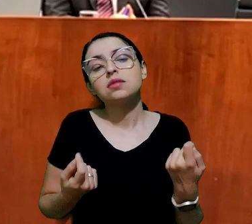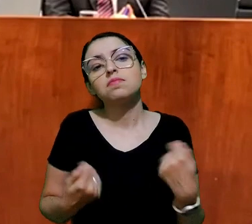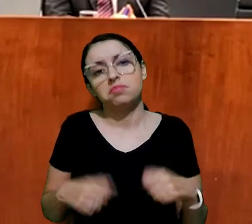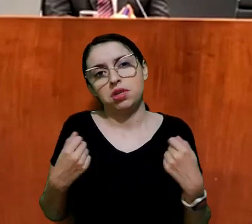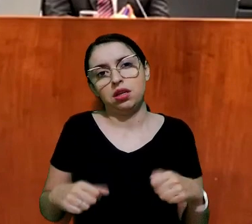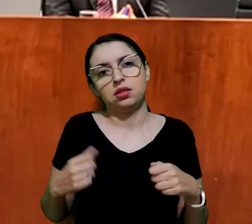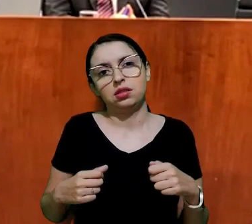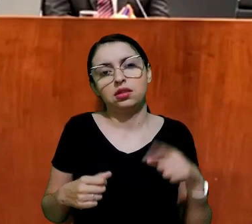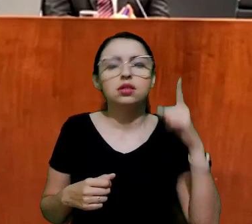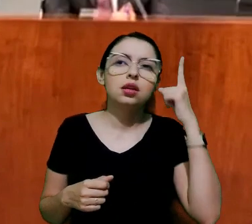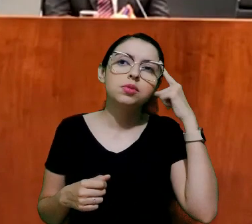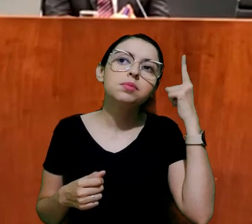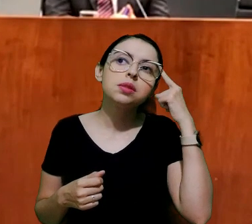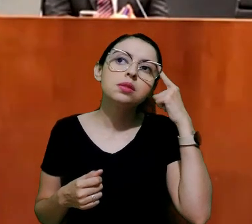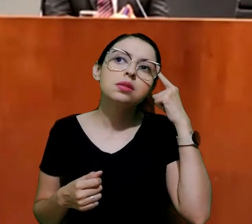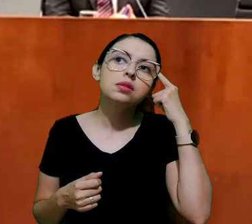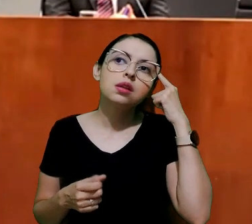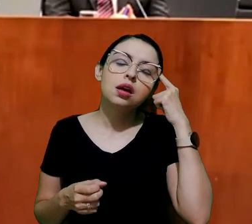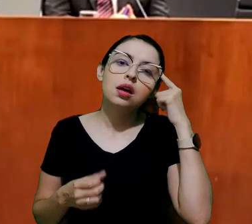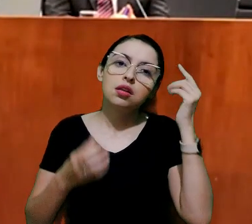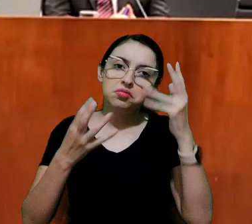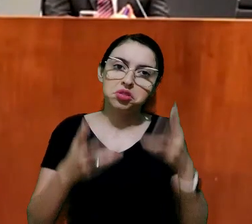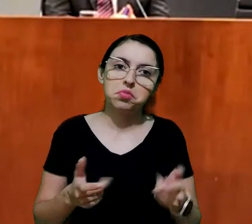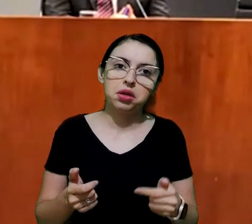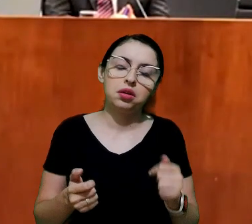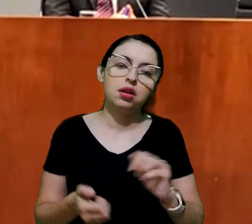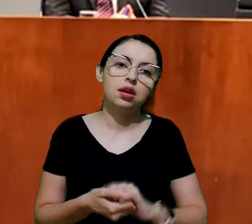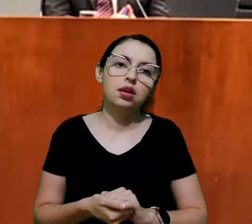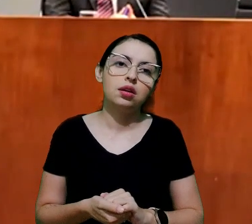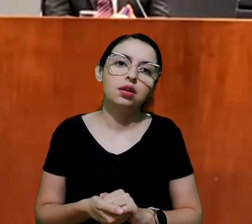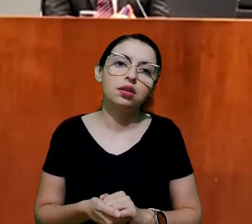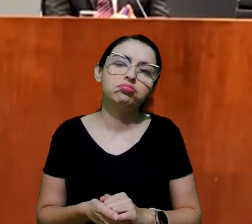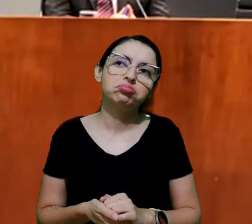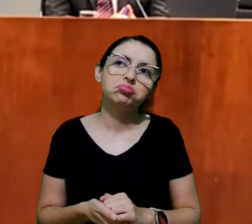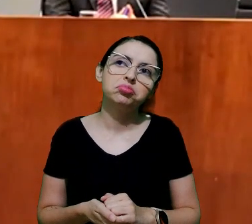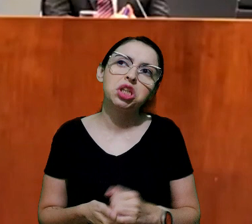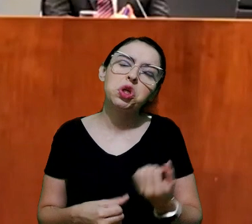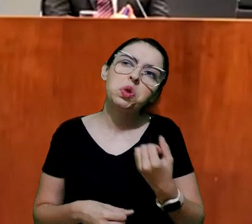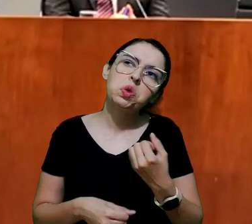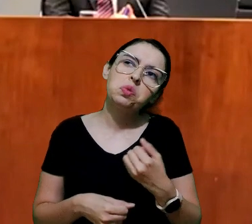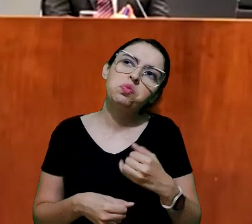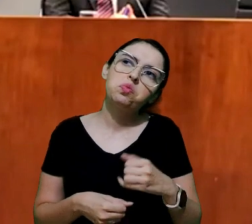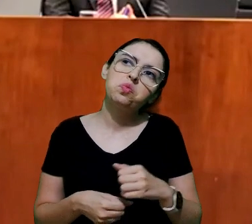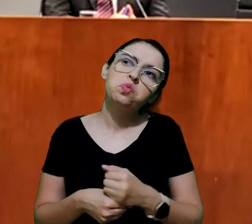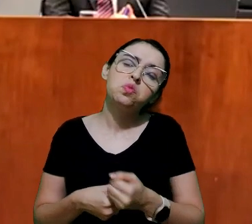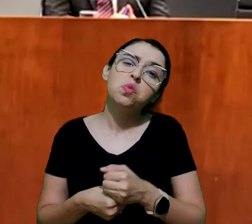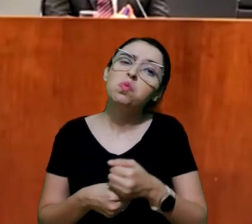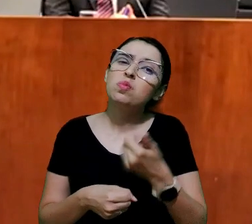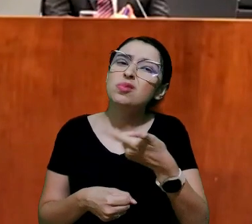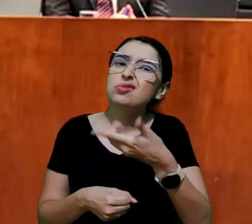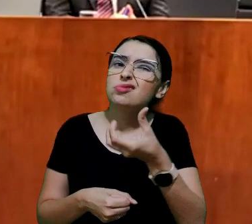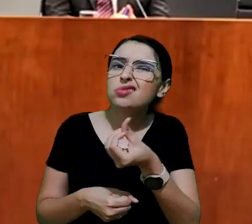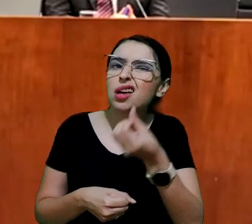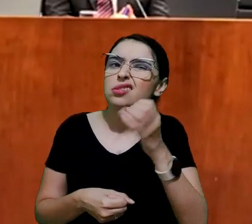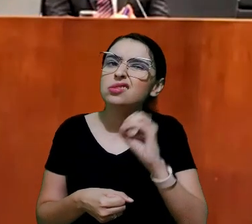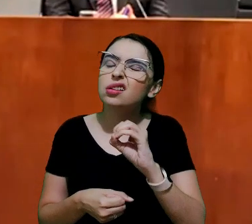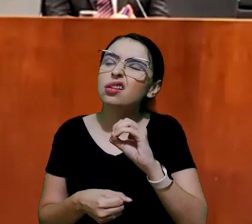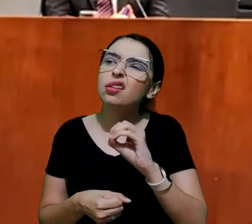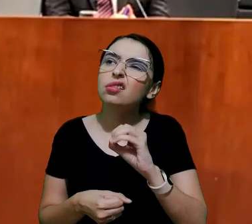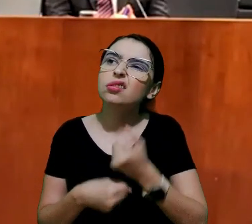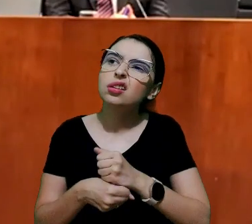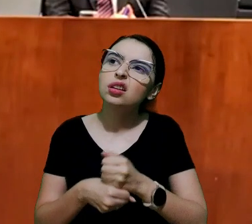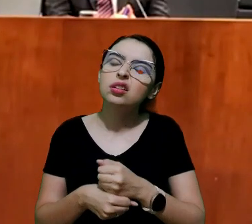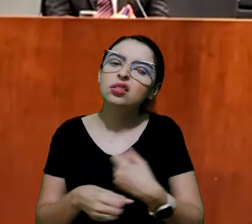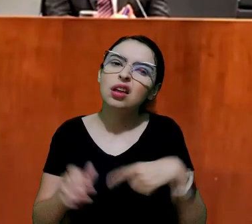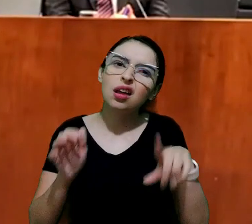devemos refletir sobre essas questões. Será que em 60 anos o que era considerado ilícito